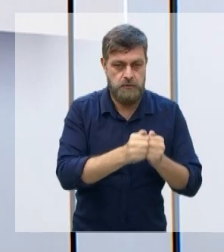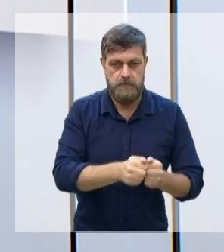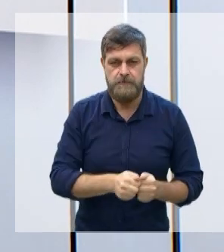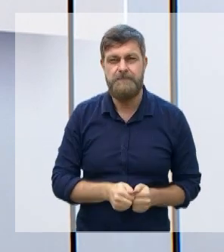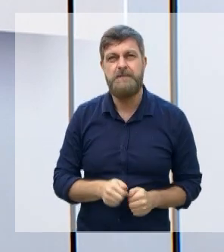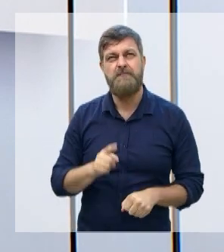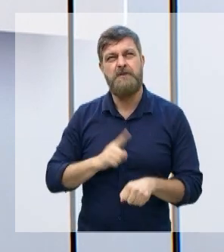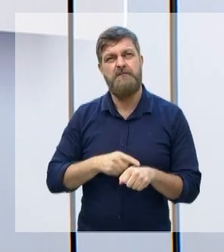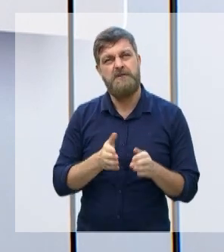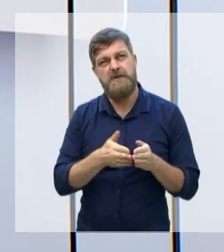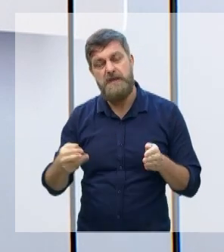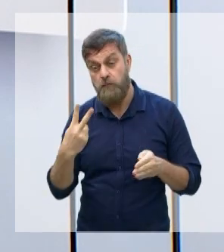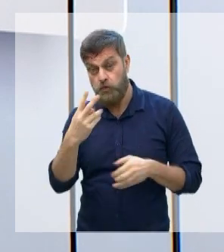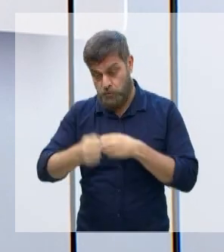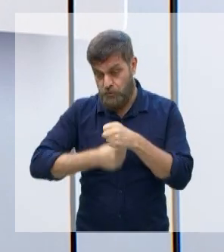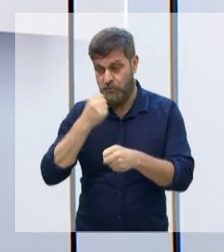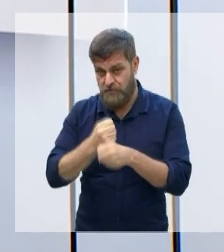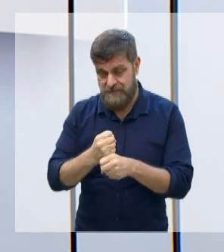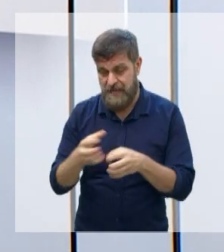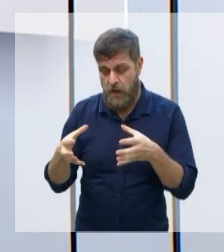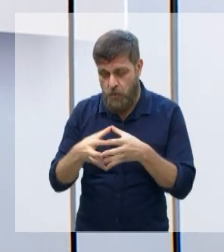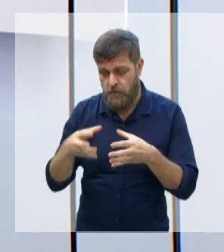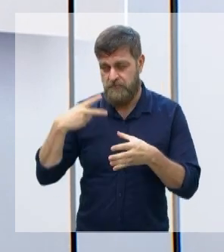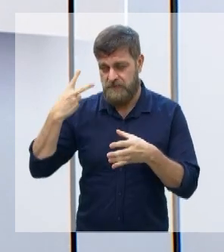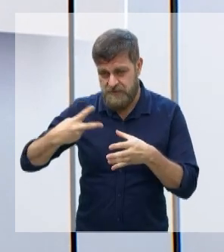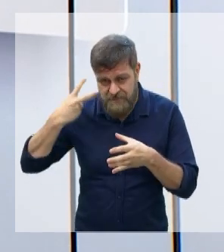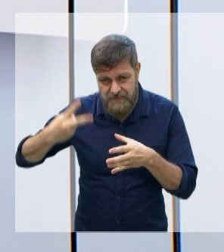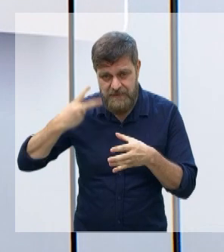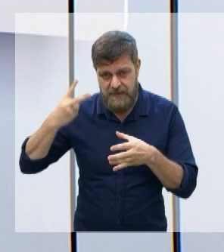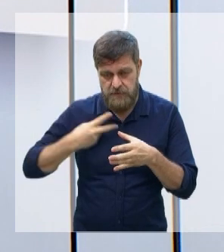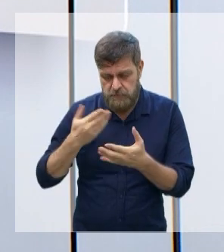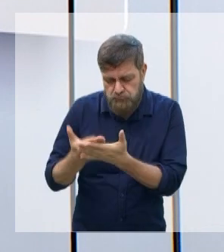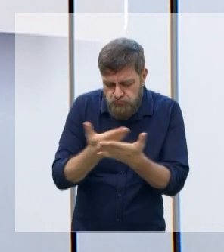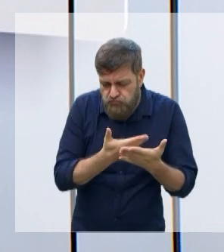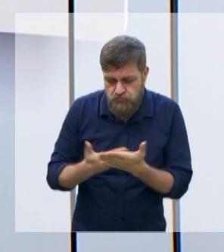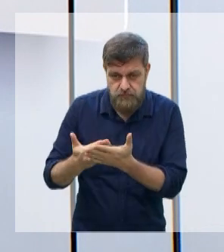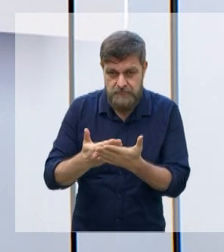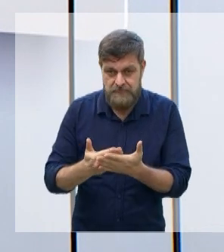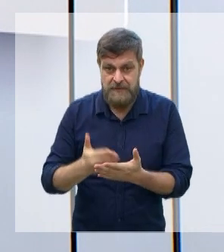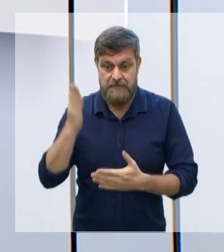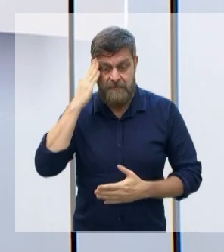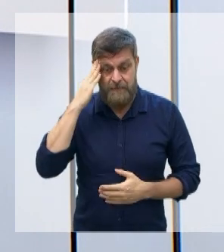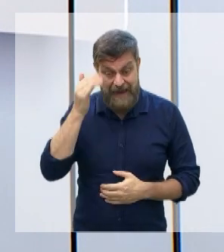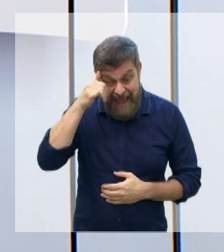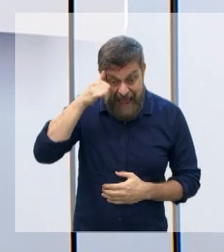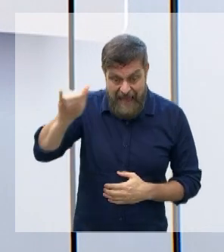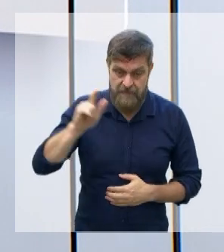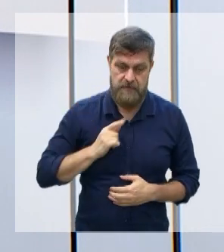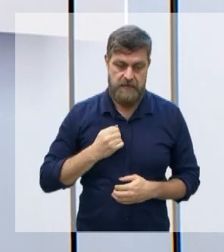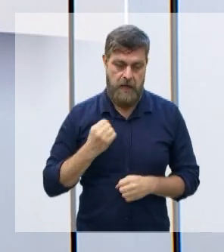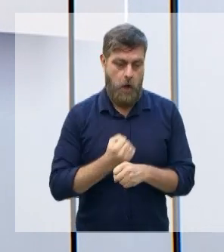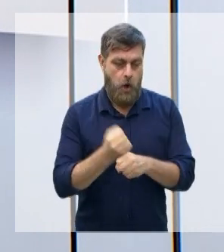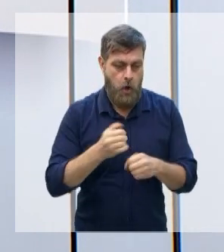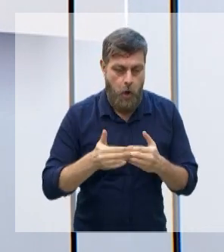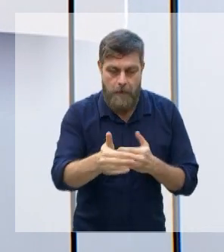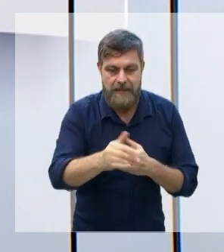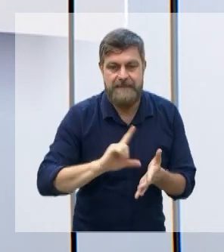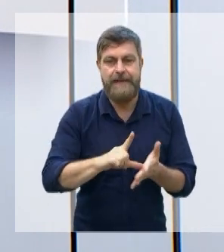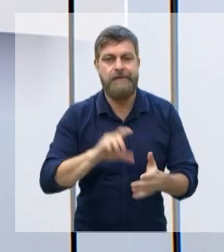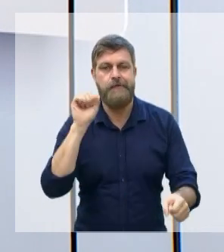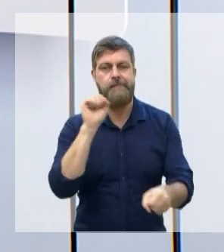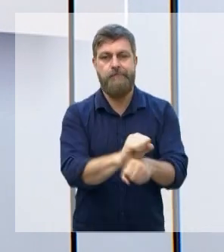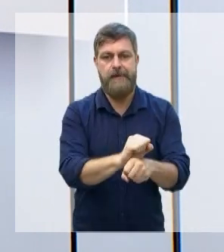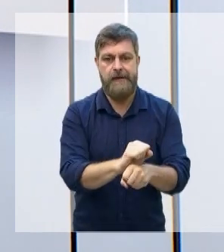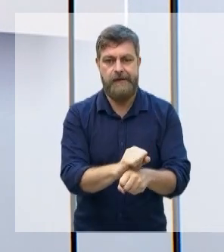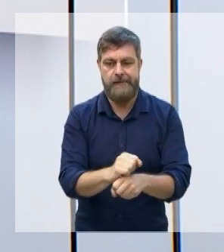praticamente dois anos com a comissão pra quê para acompanhar para que não ocorresse esse mesmo problema que